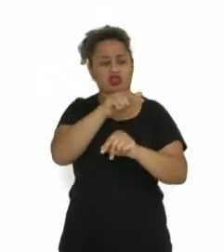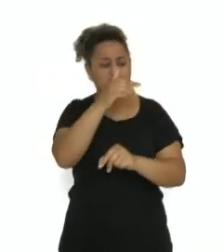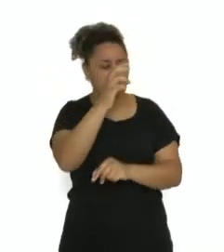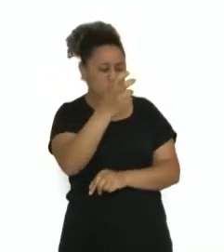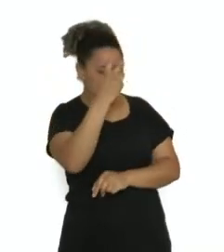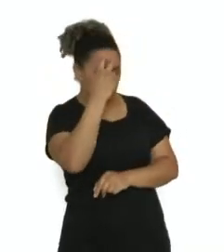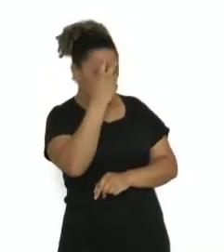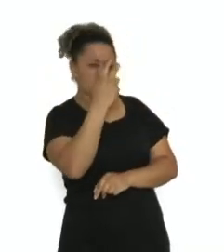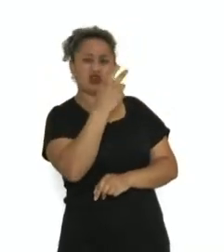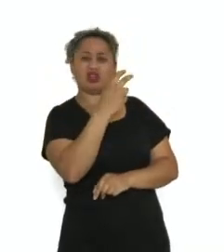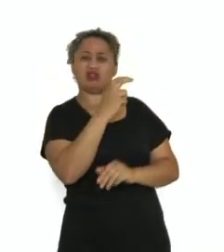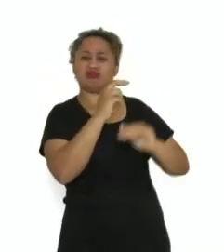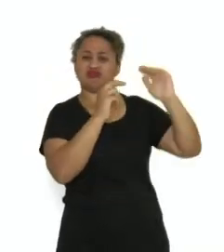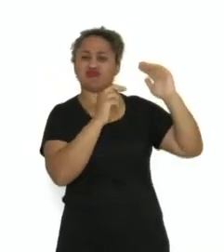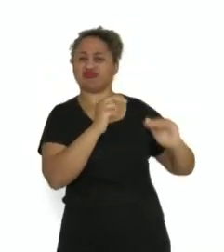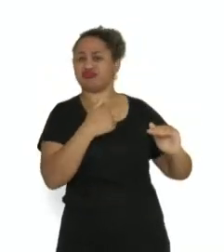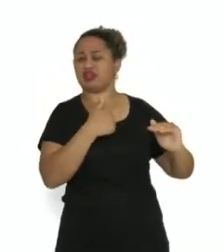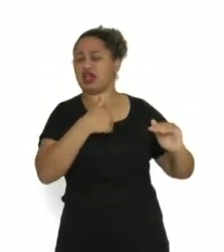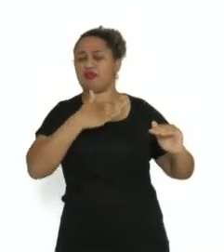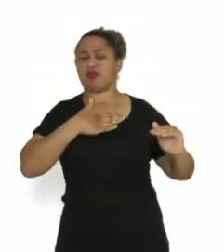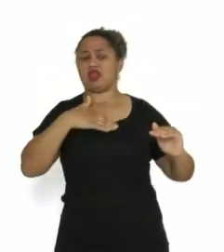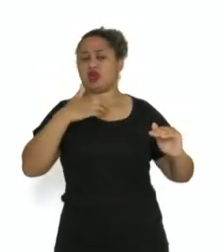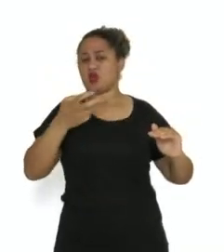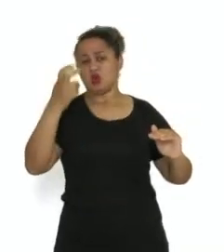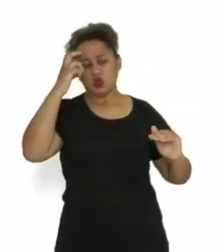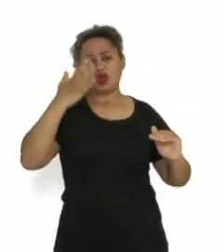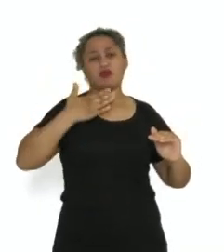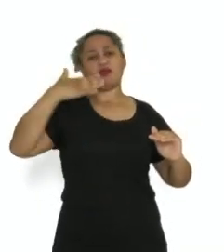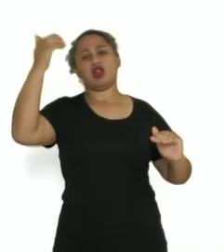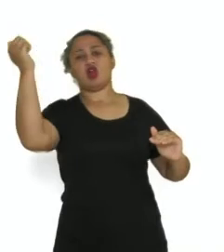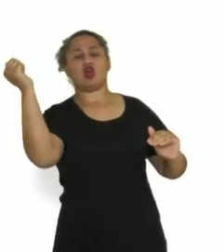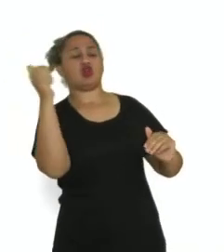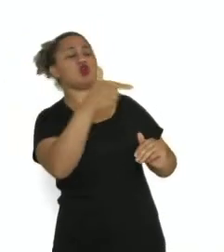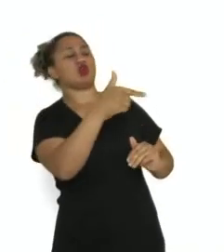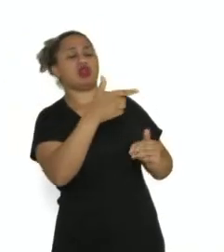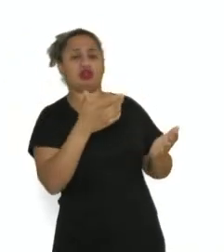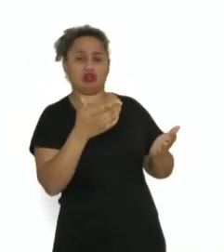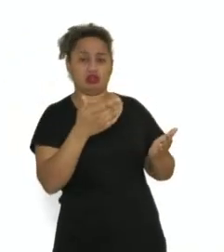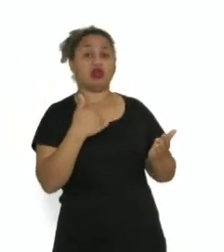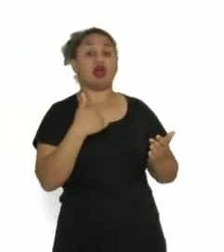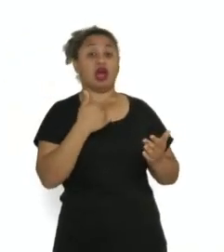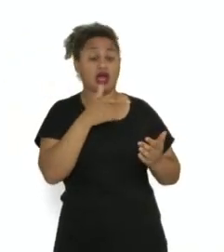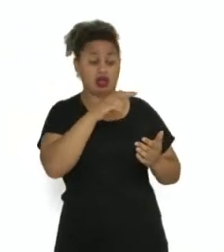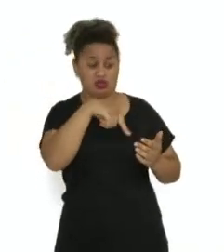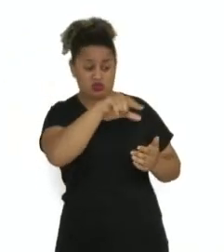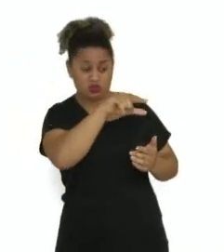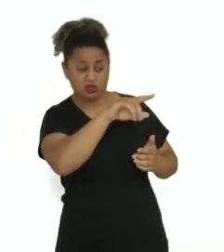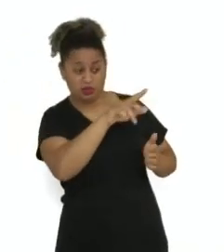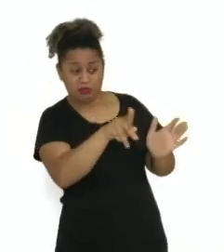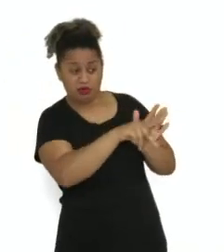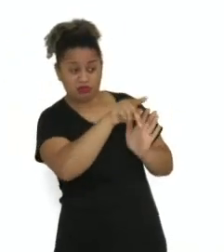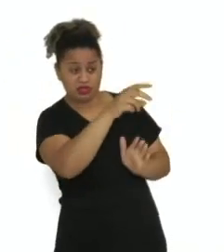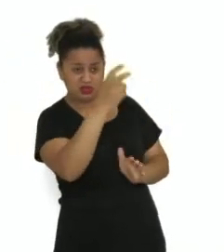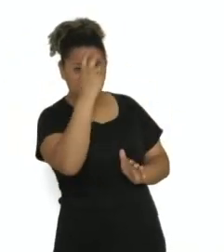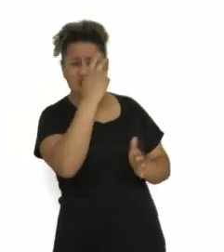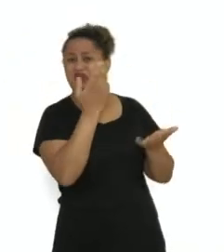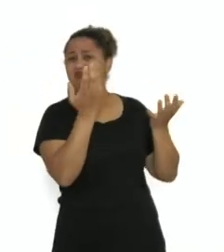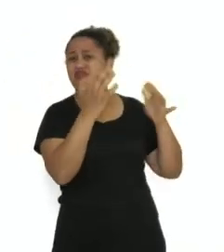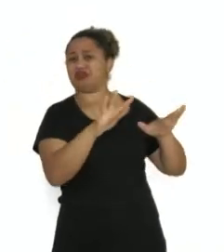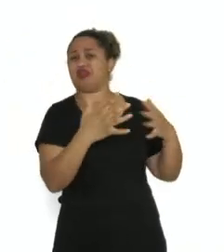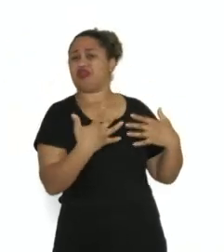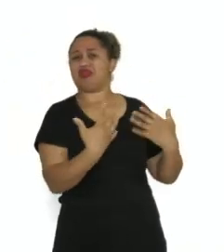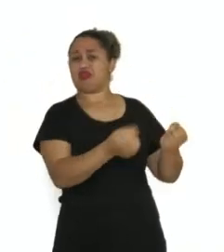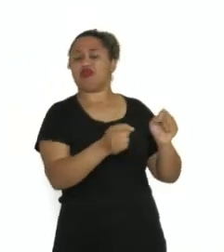cultura diferente, né, da sua cultura, considerando absurdo tudo que dela vier. É a ideia da